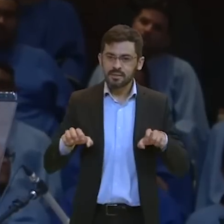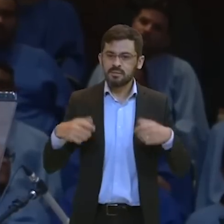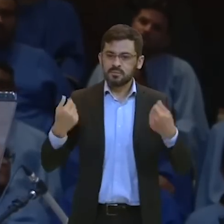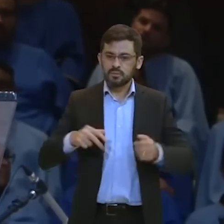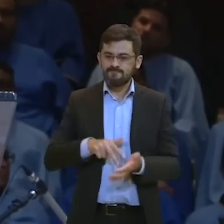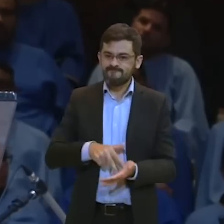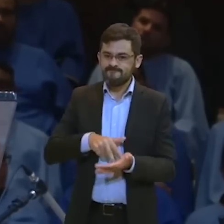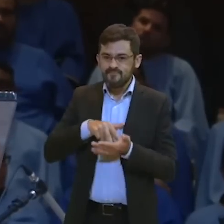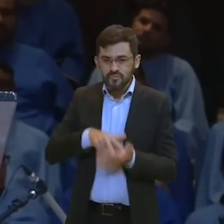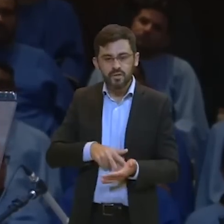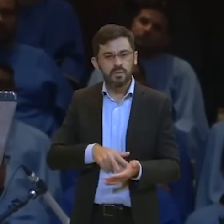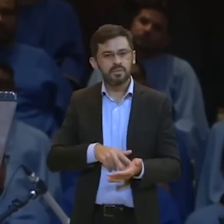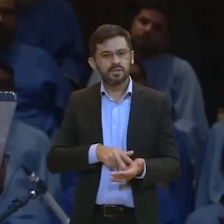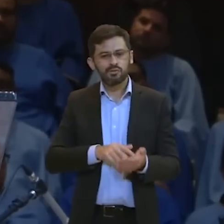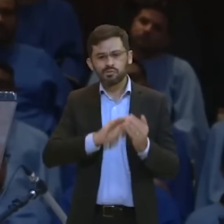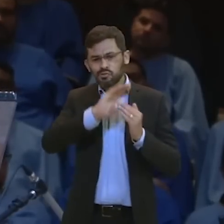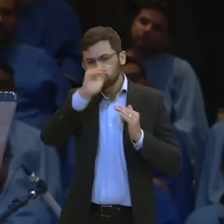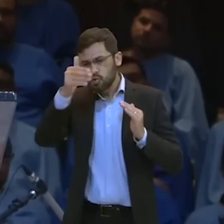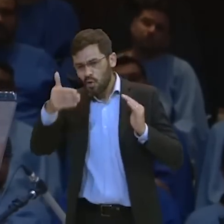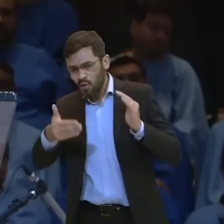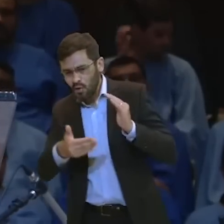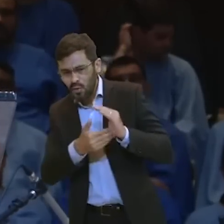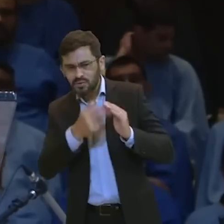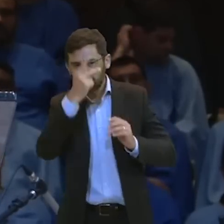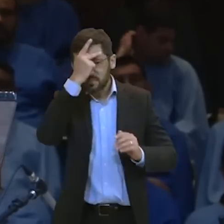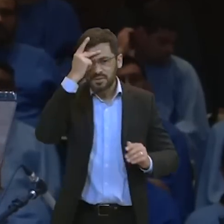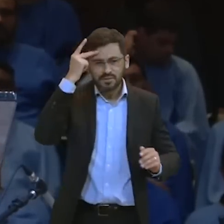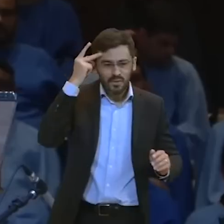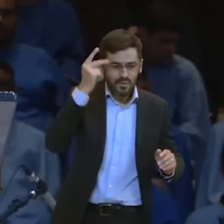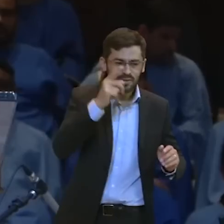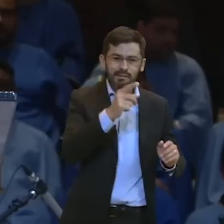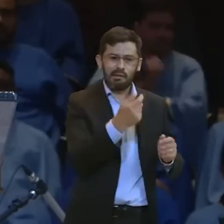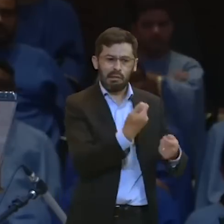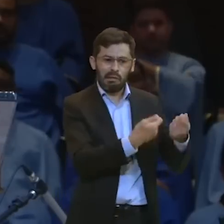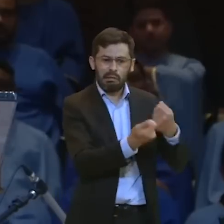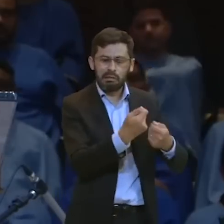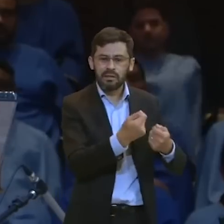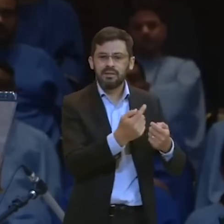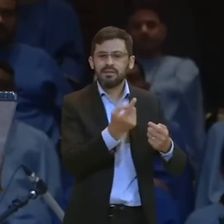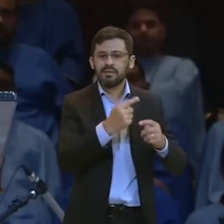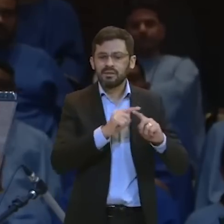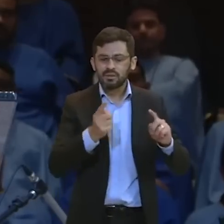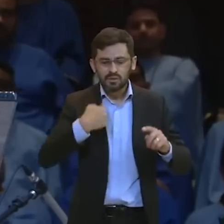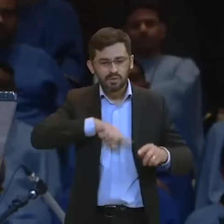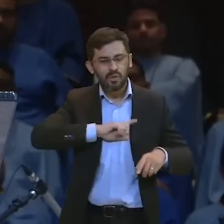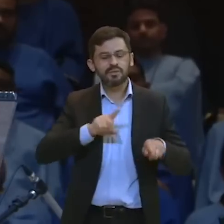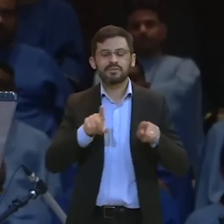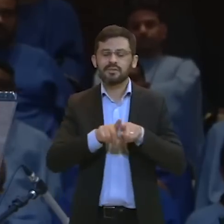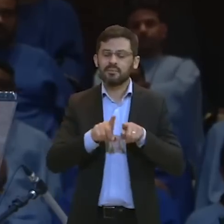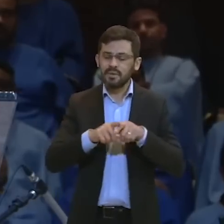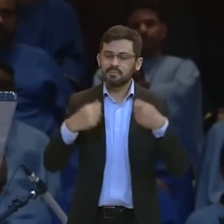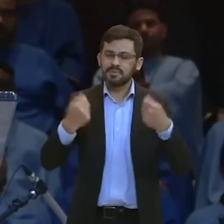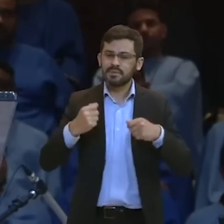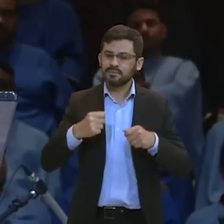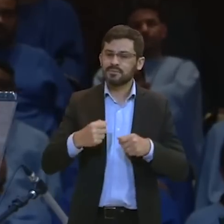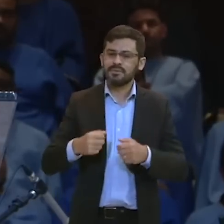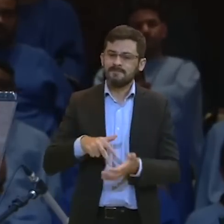enfrentar todo um sistema que estava por trás de tudo isso, nós temos que enfrentar toda a cultura.